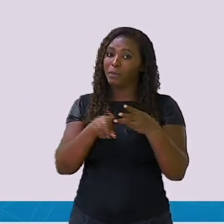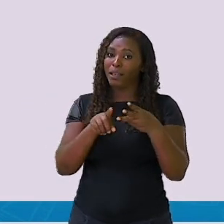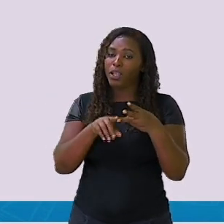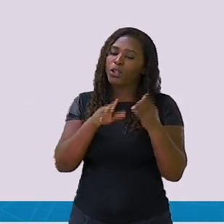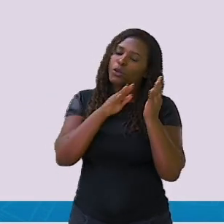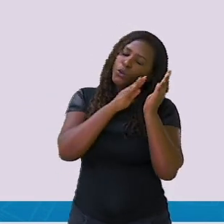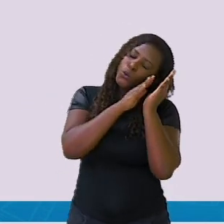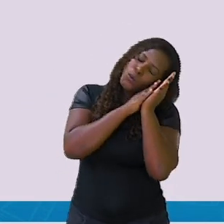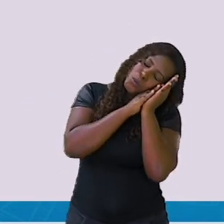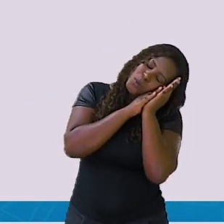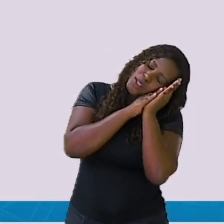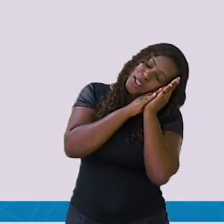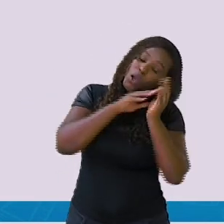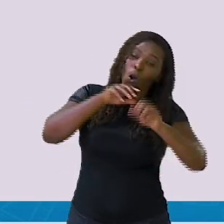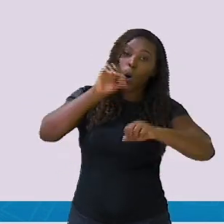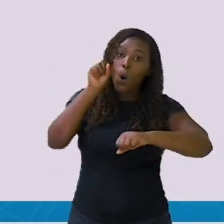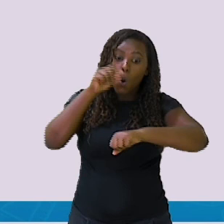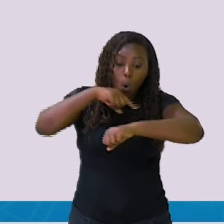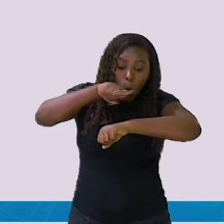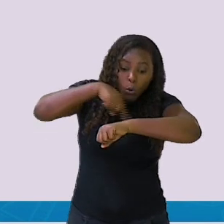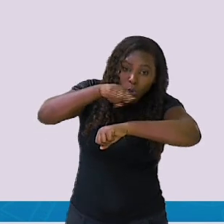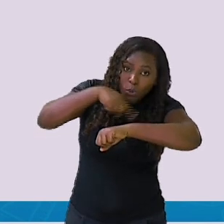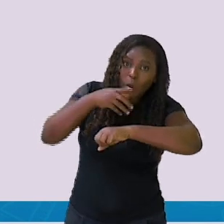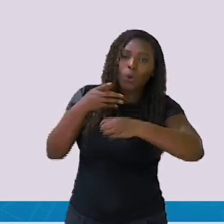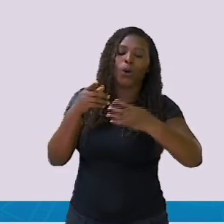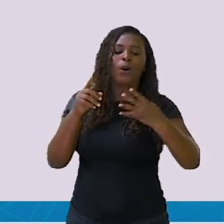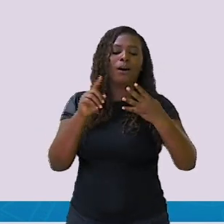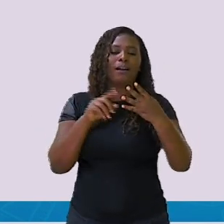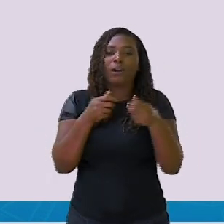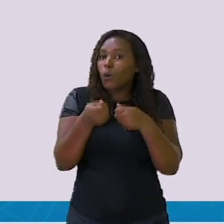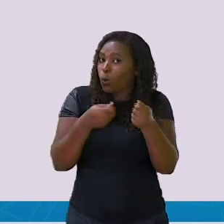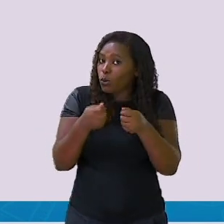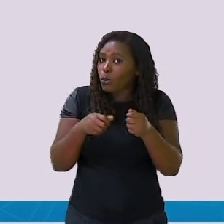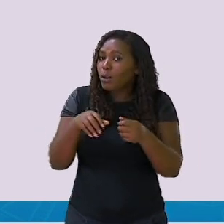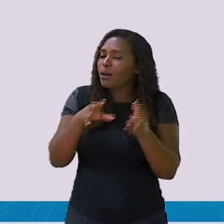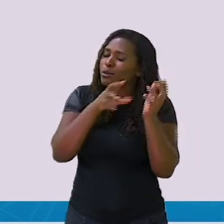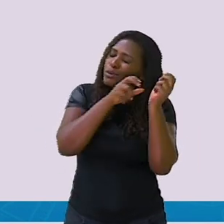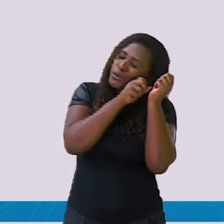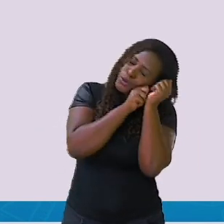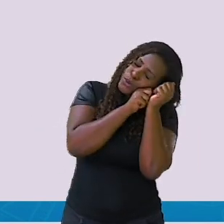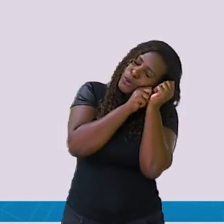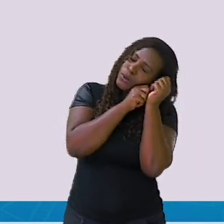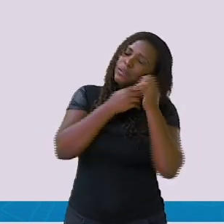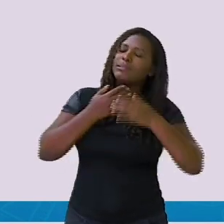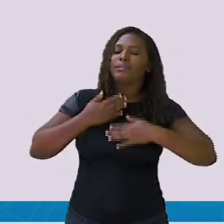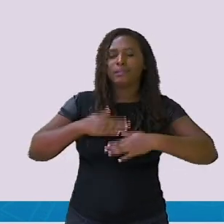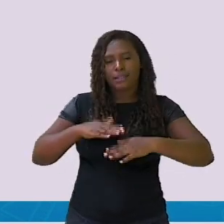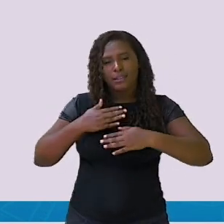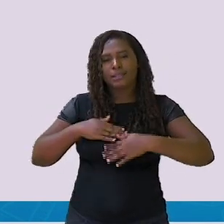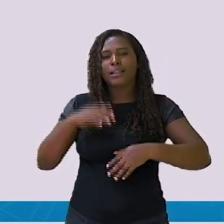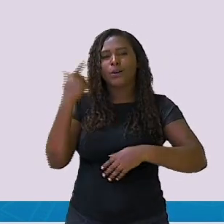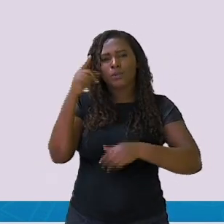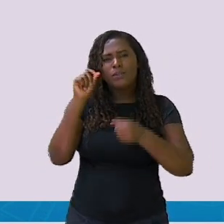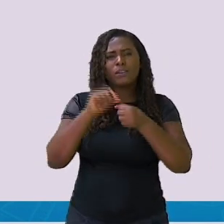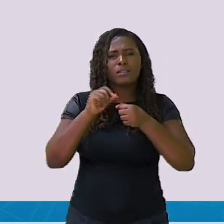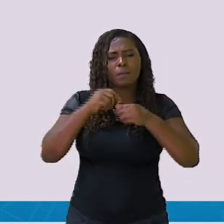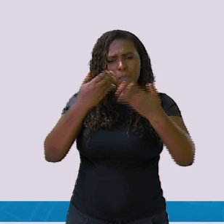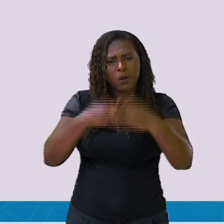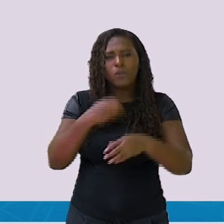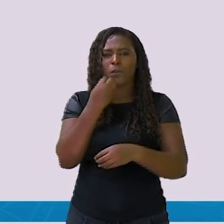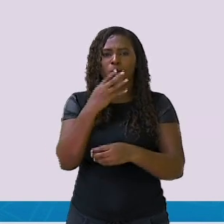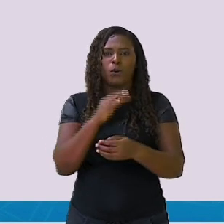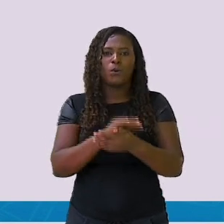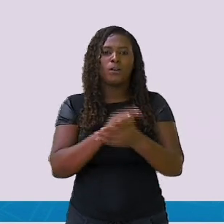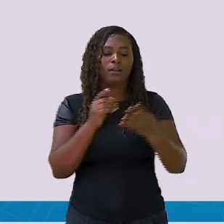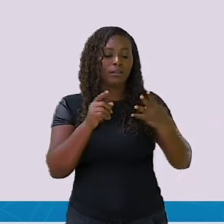um bom sono, um bom controle desse sono, eu descanso e consigo fazer uma boa prova. Roteiro de